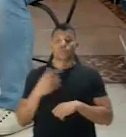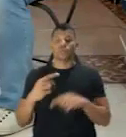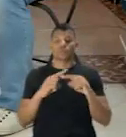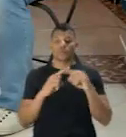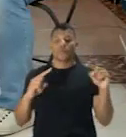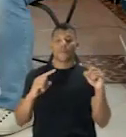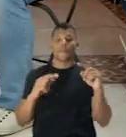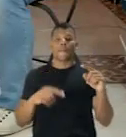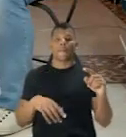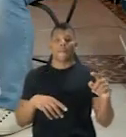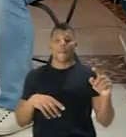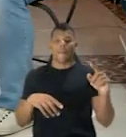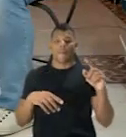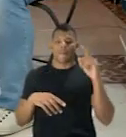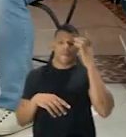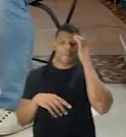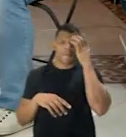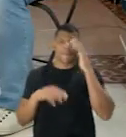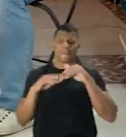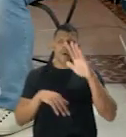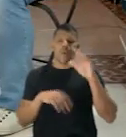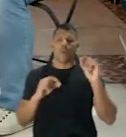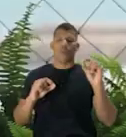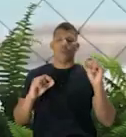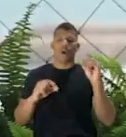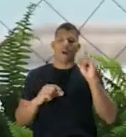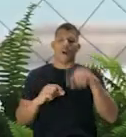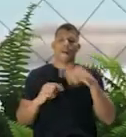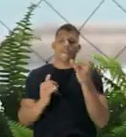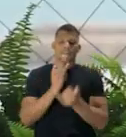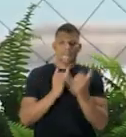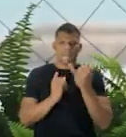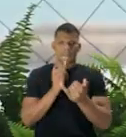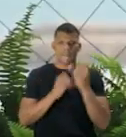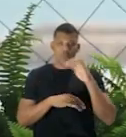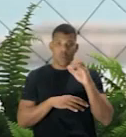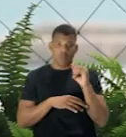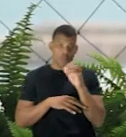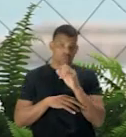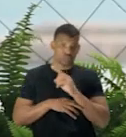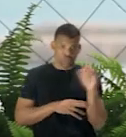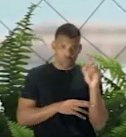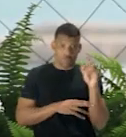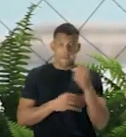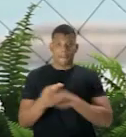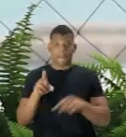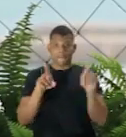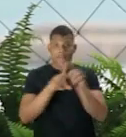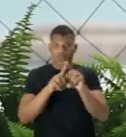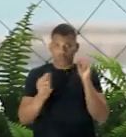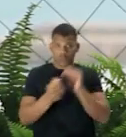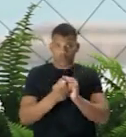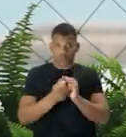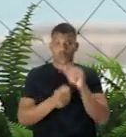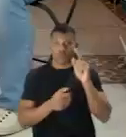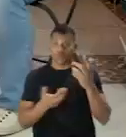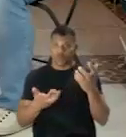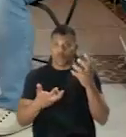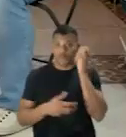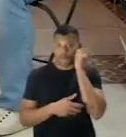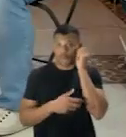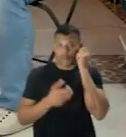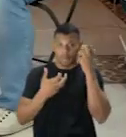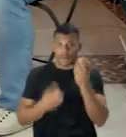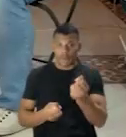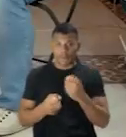história interessante. Mas o Luz Maior, acredito que é mais a cara do João, embora não